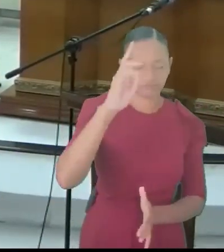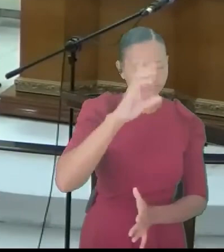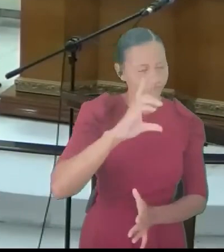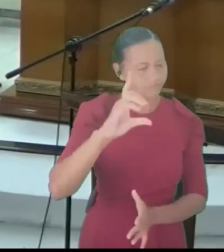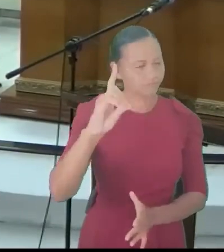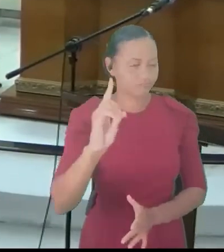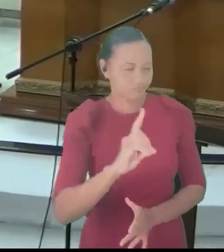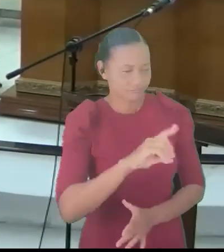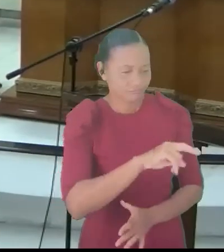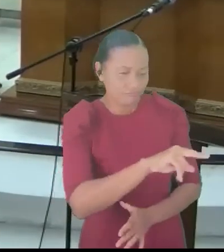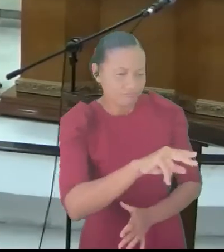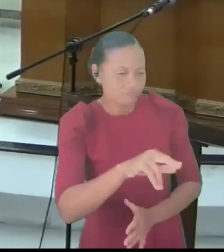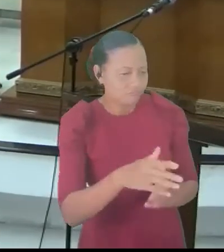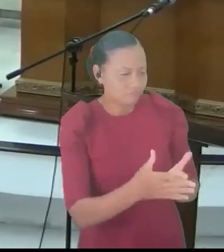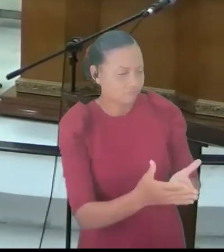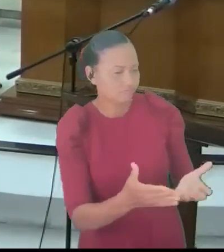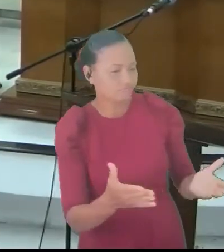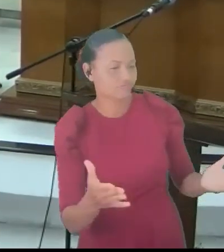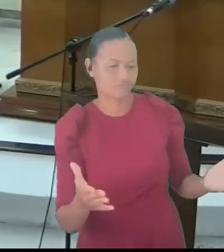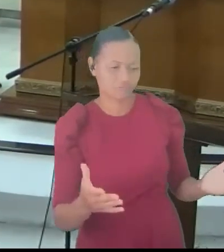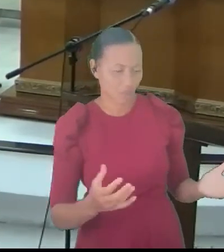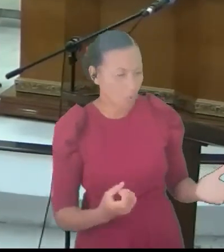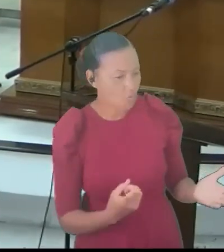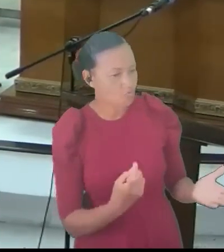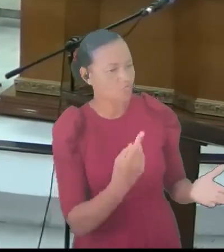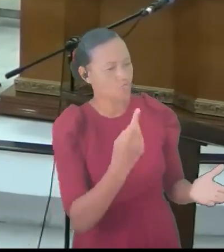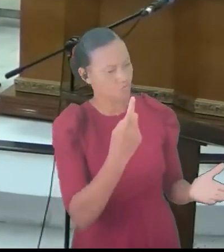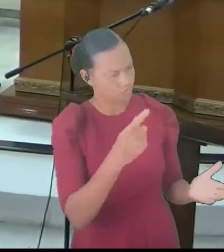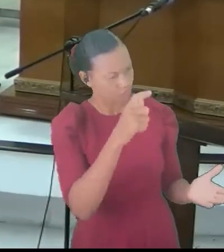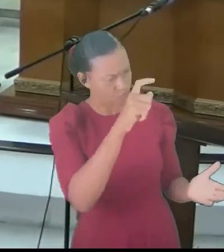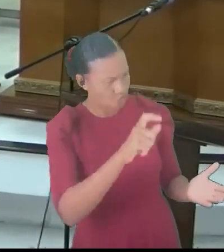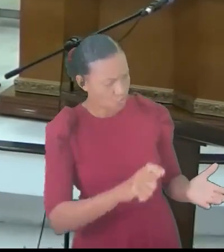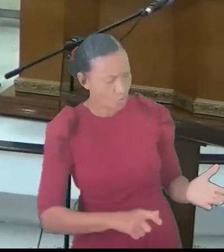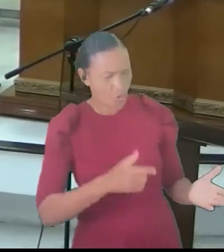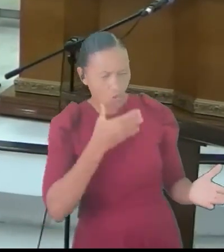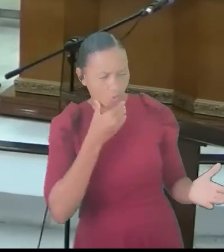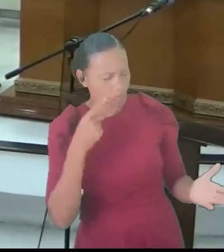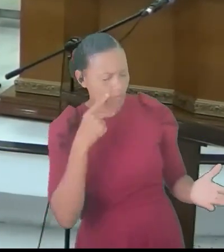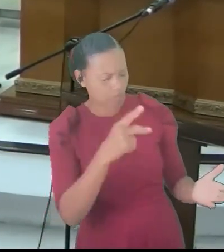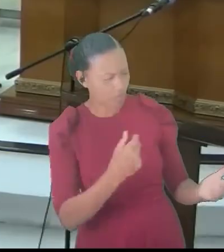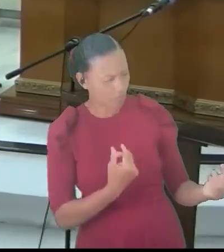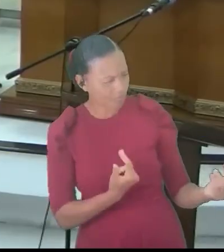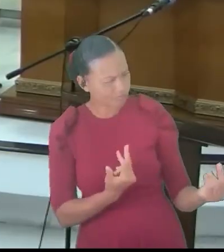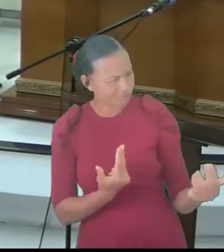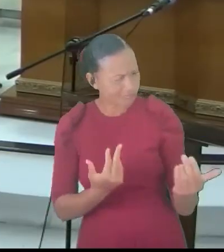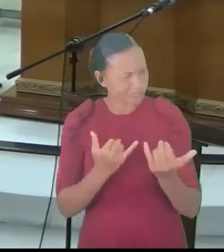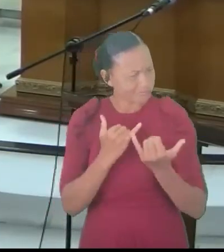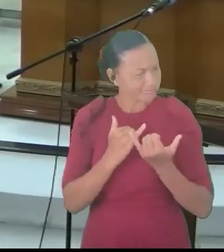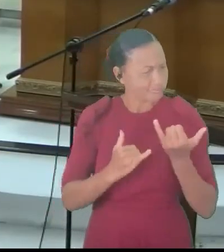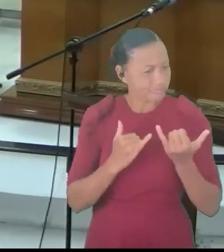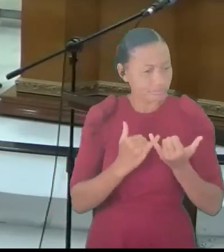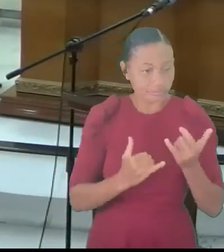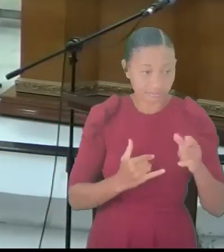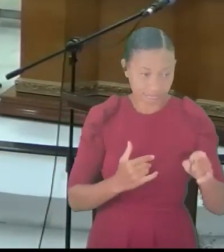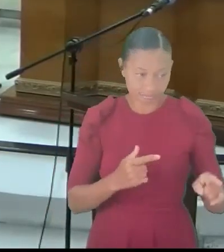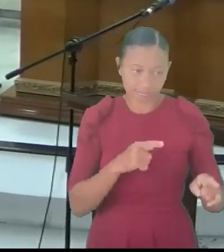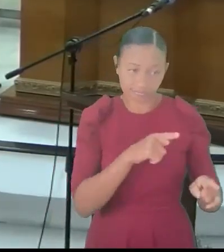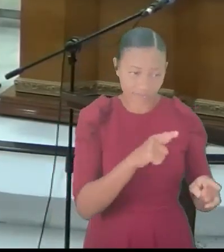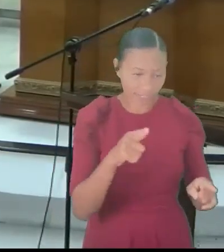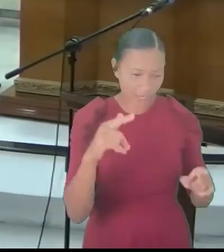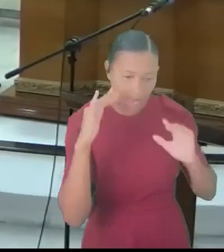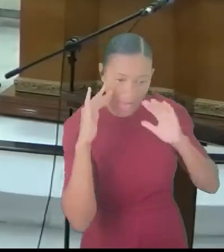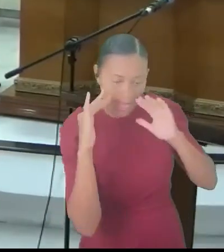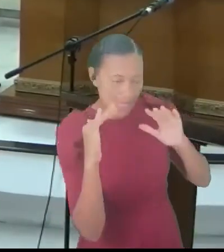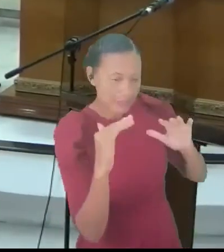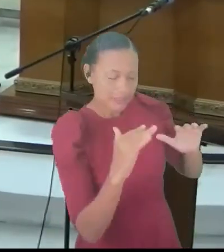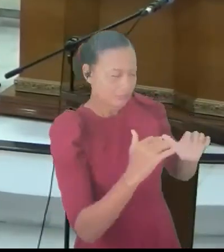vossos irmãos um profeta semelhante a mim. A ele ouvireis